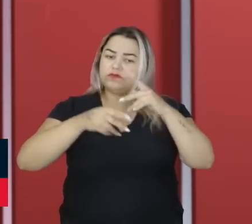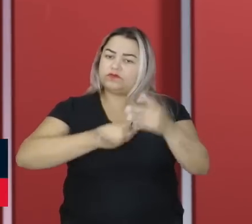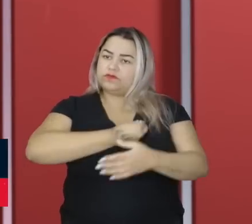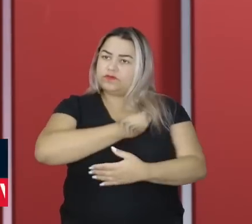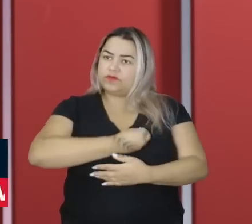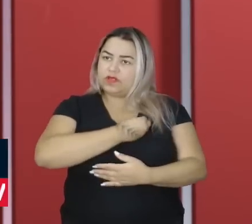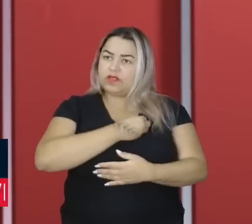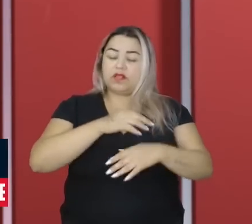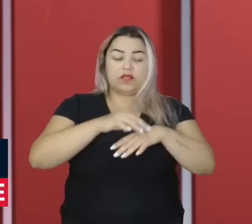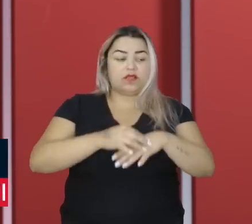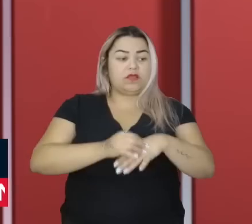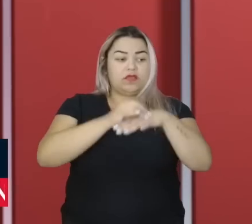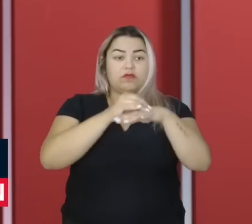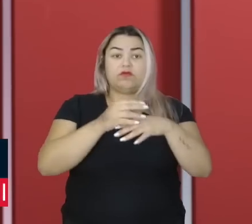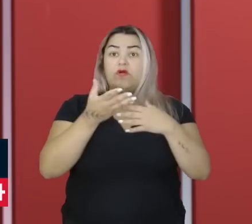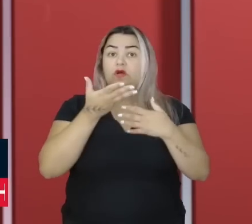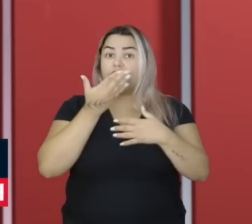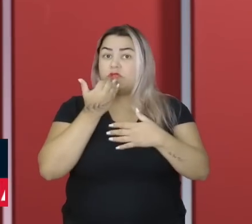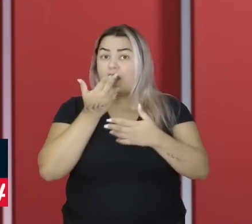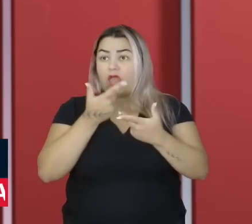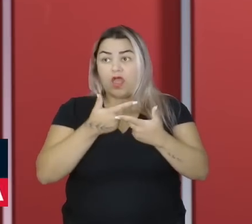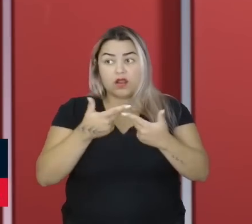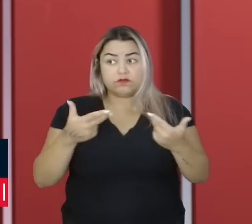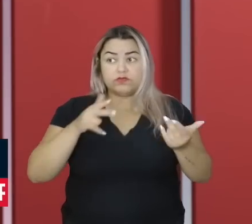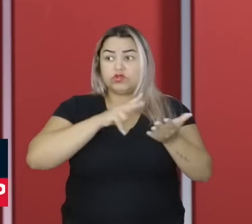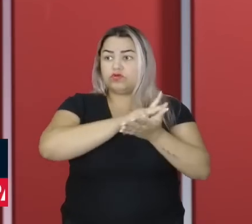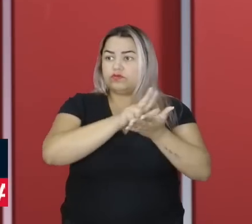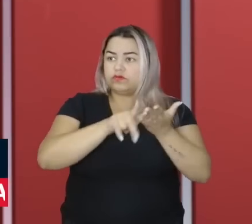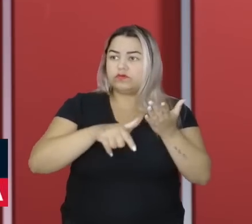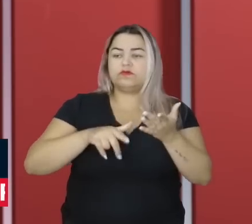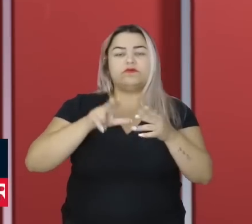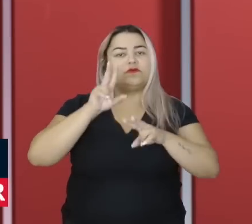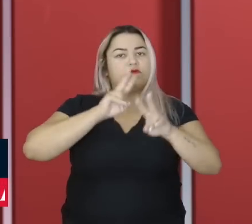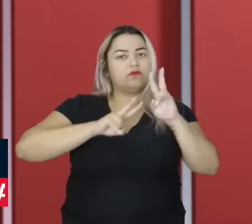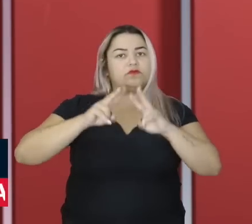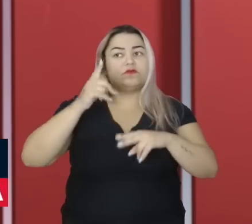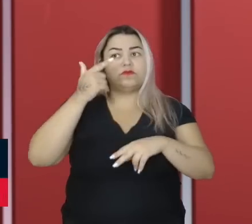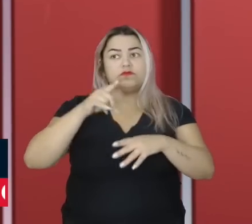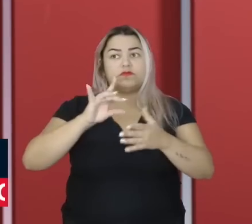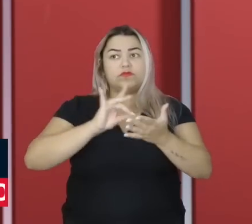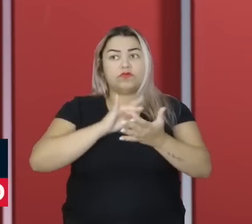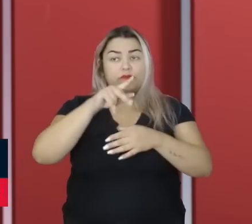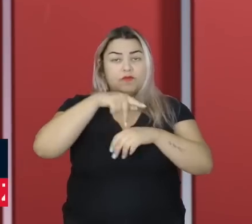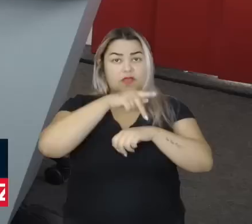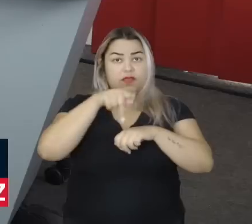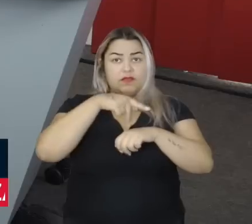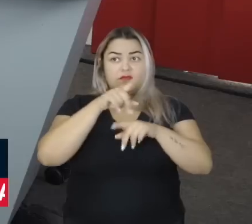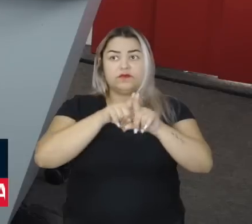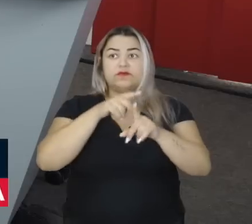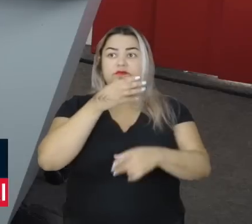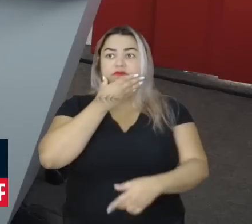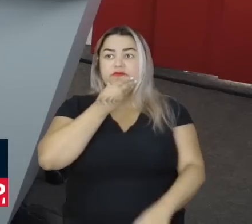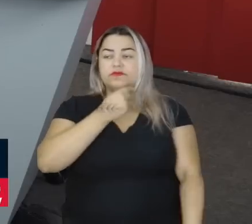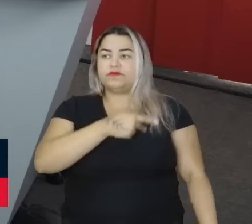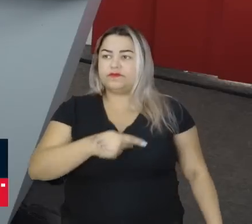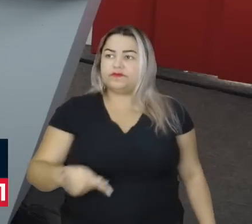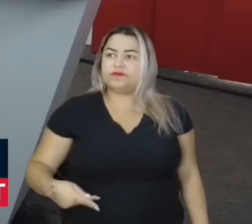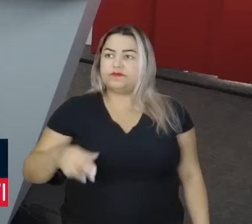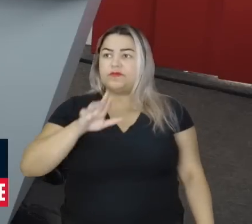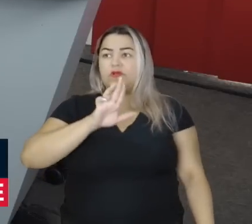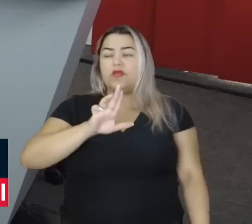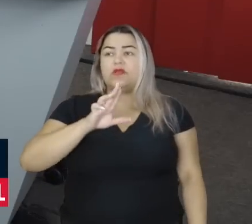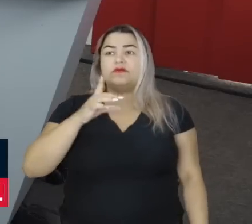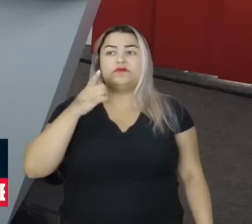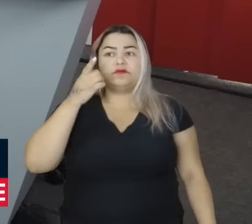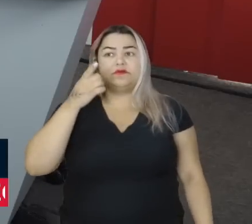começou a baixar, os alimentos começaram a baixar, a gente vê outra realidade no país. E o presidente Lula também, os